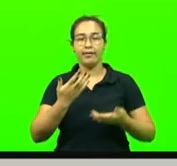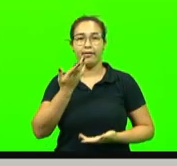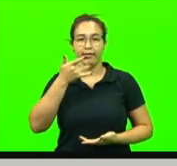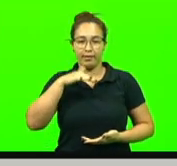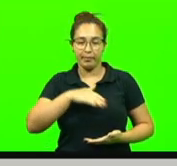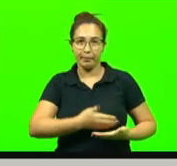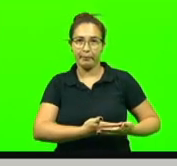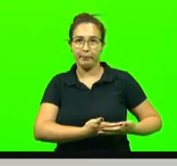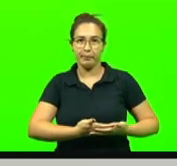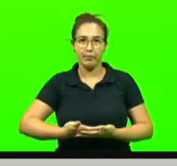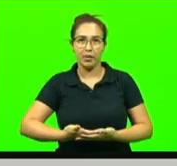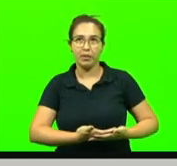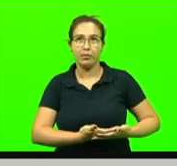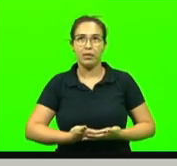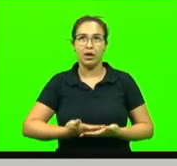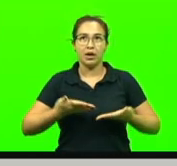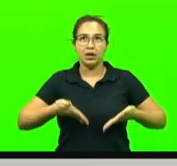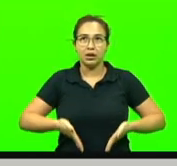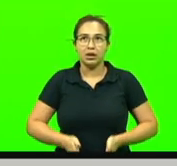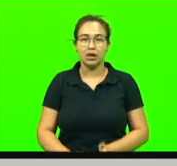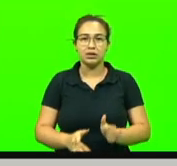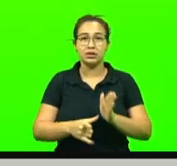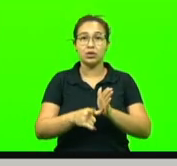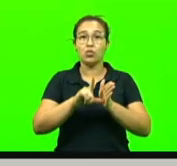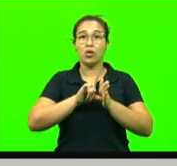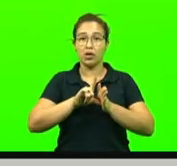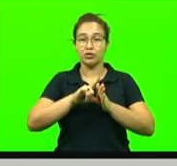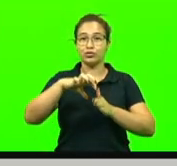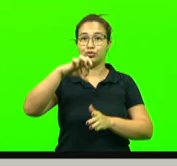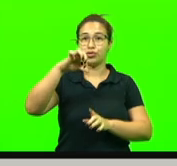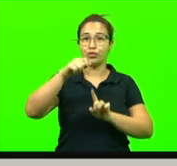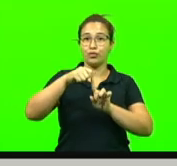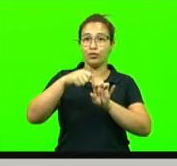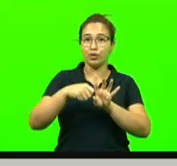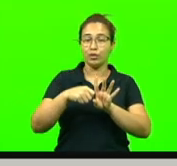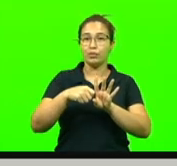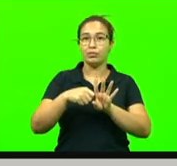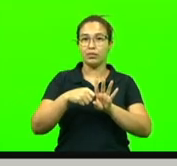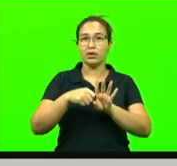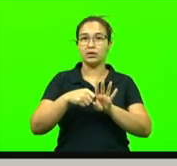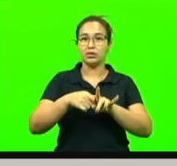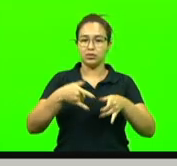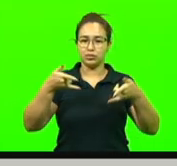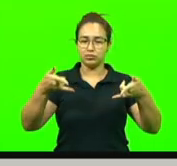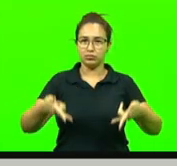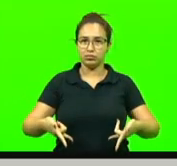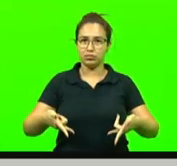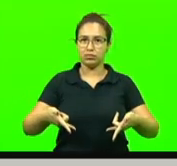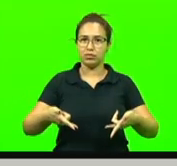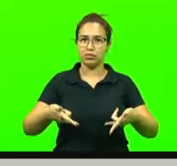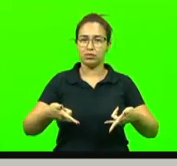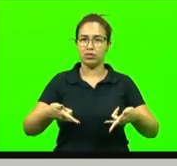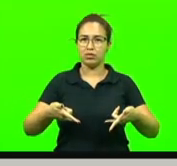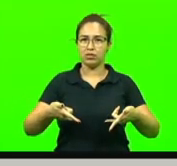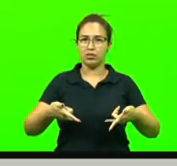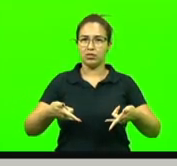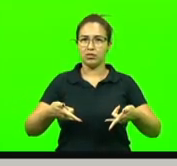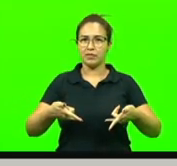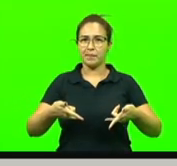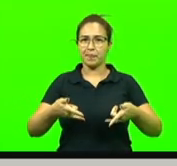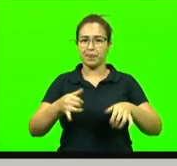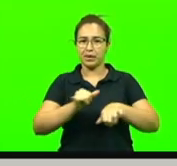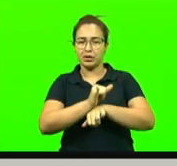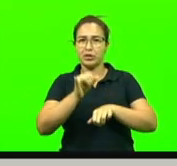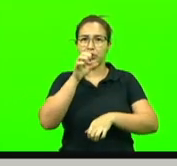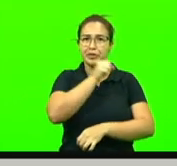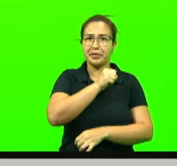recém-nascidos prematuros estariam sendo internados em leitos improvisados no Hospital Regional